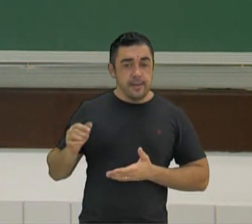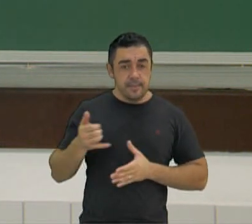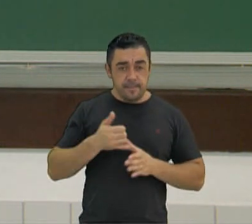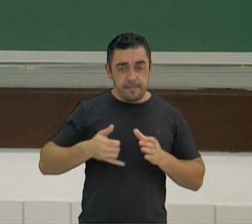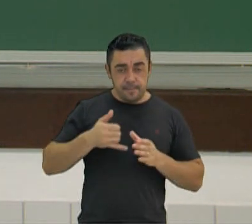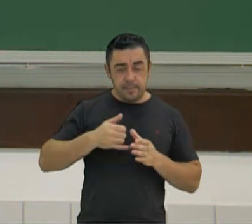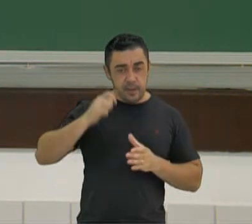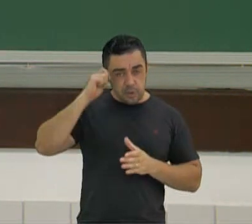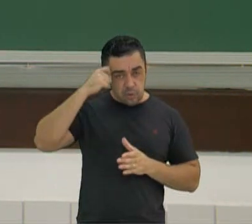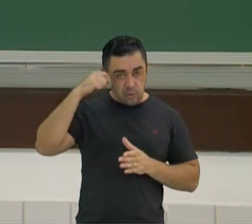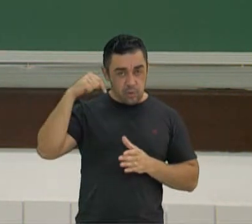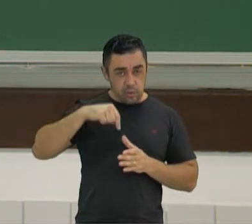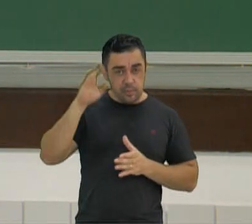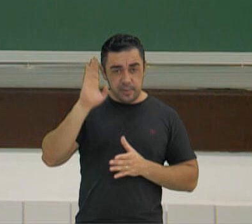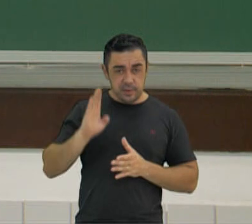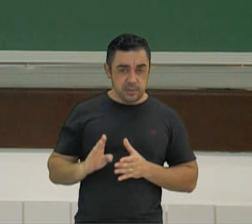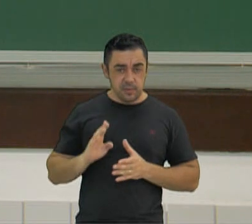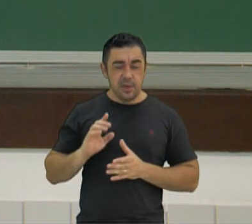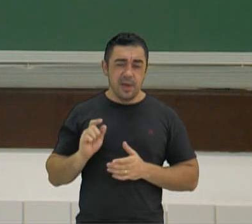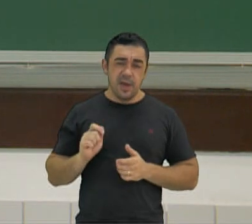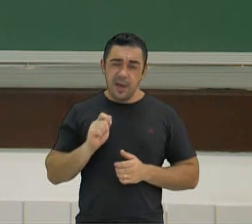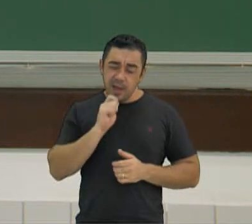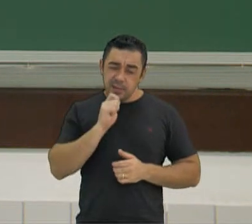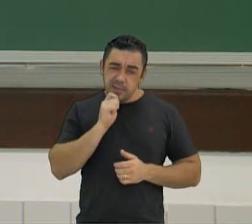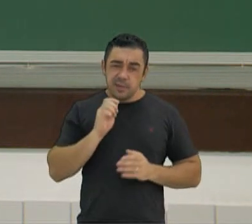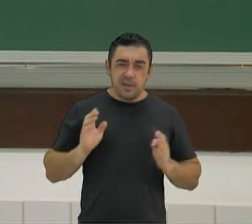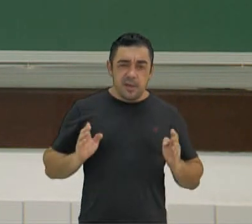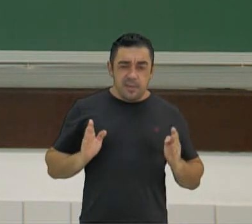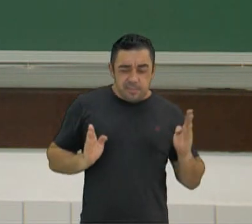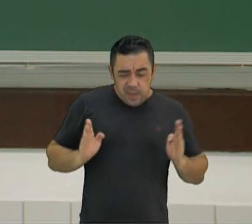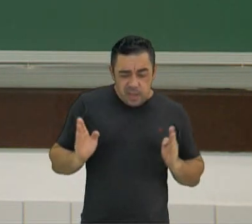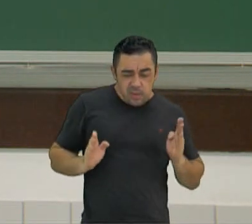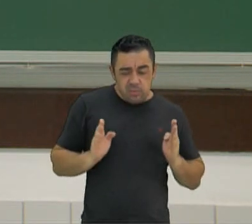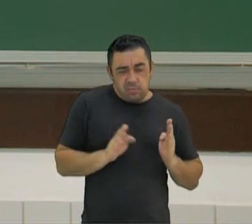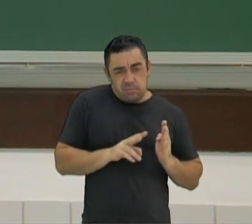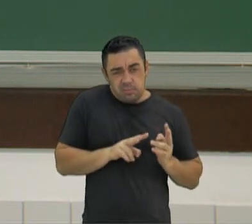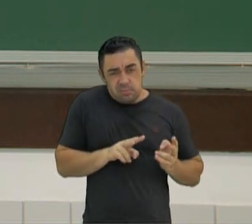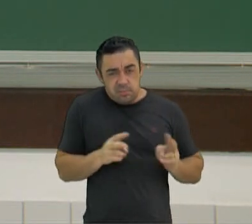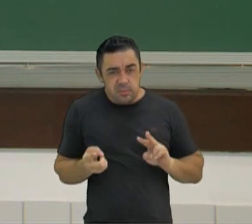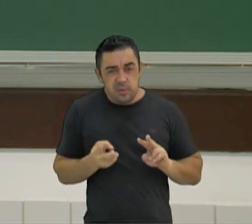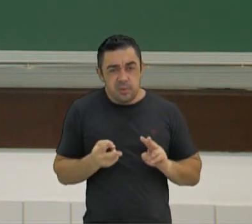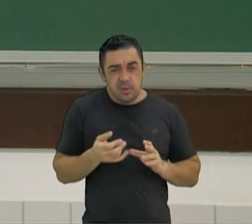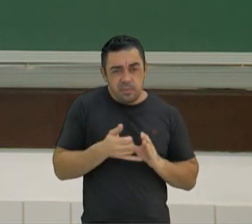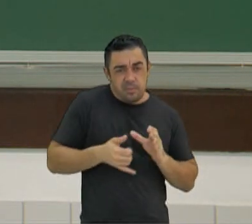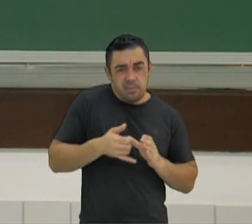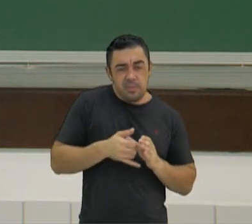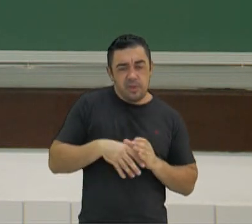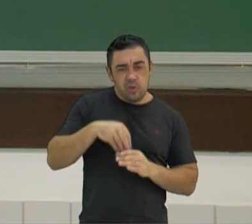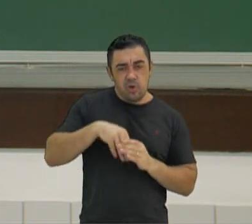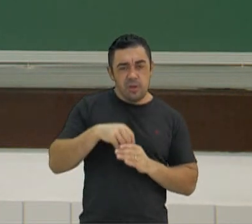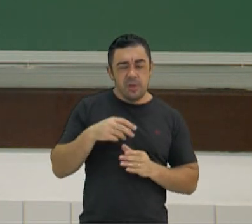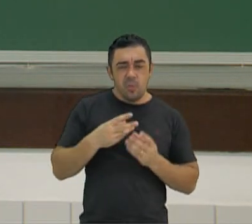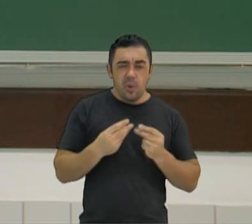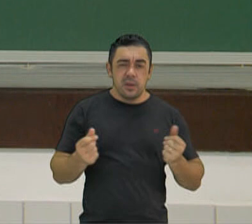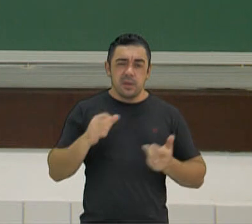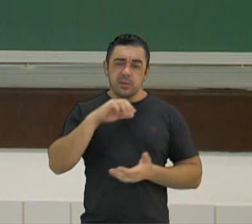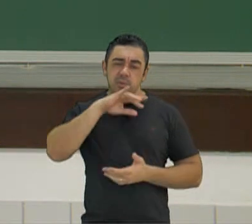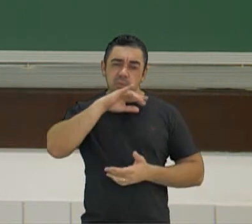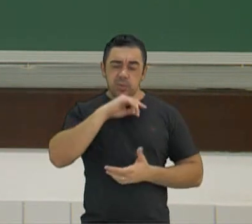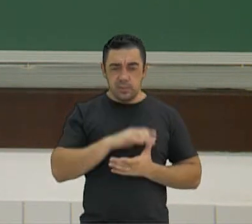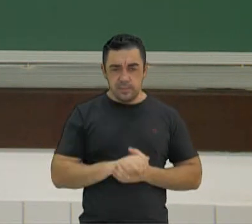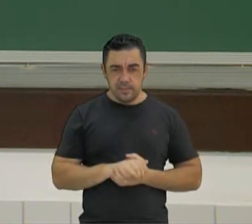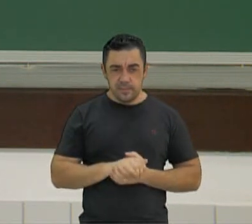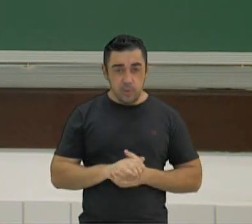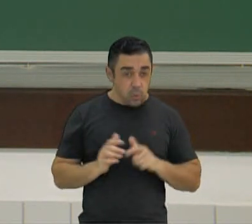Brasil ainda estava num período intermediário, então nós temos um petróleo de qualidade inferior. Os lugares que têm